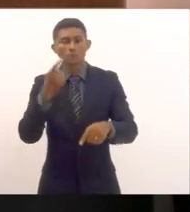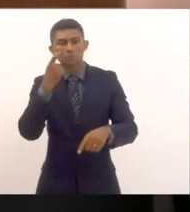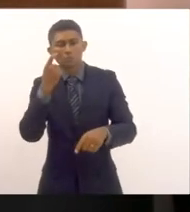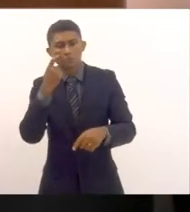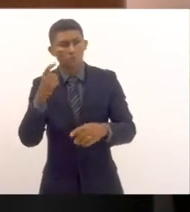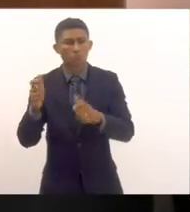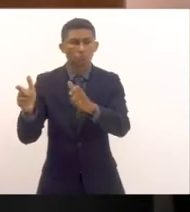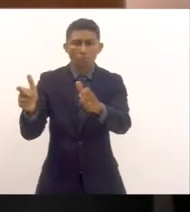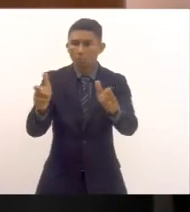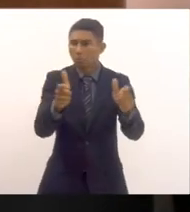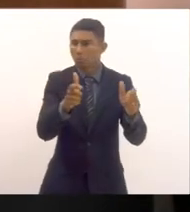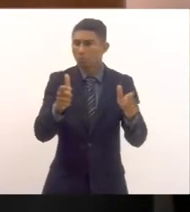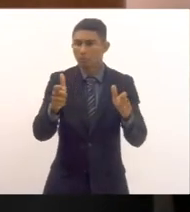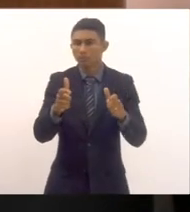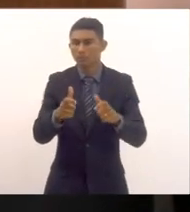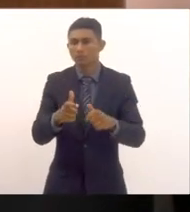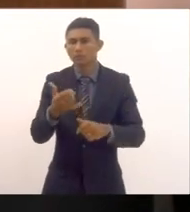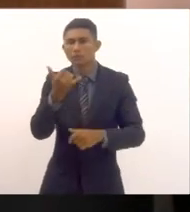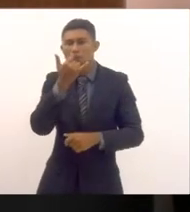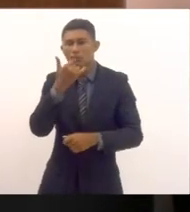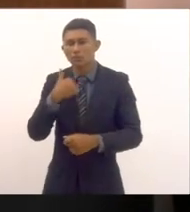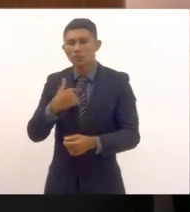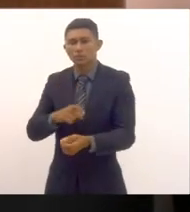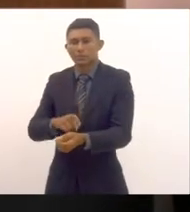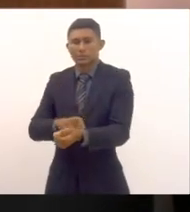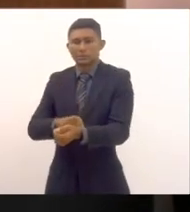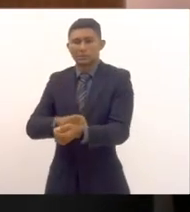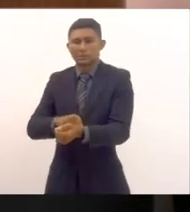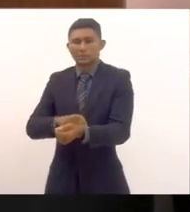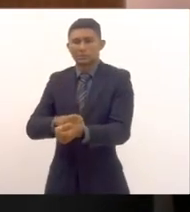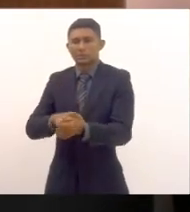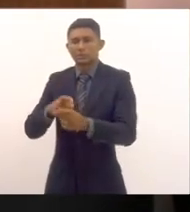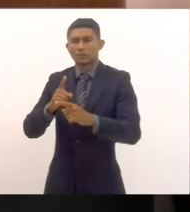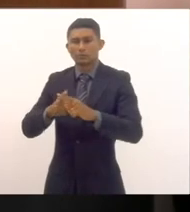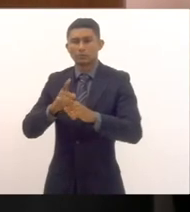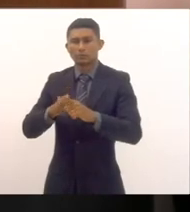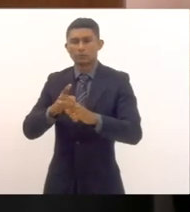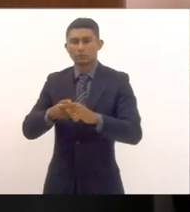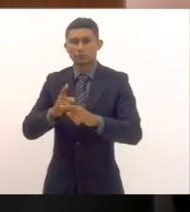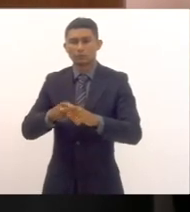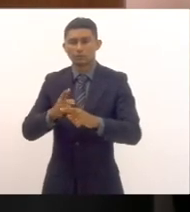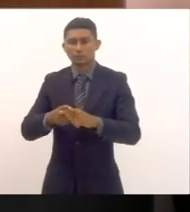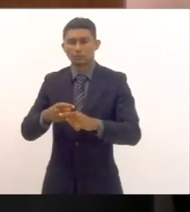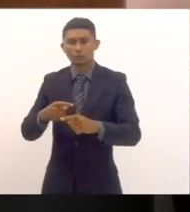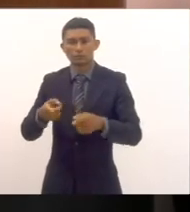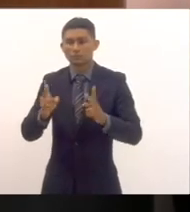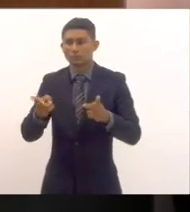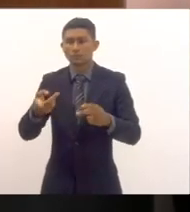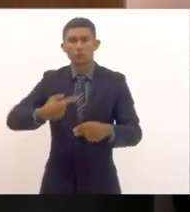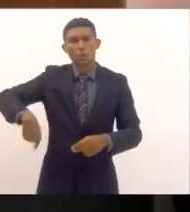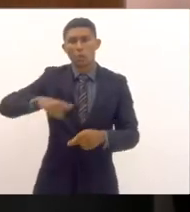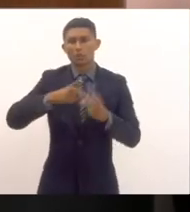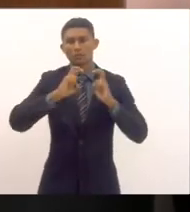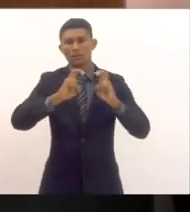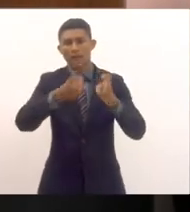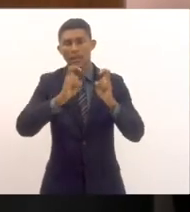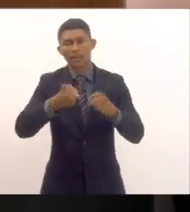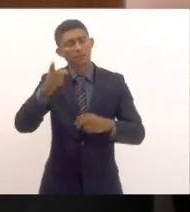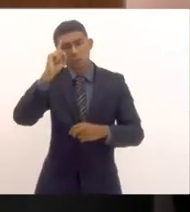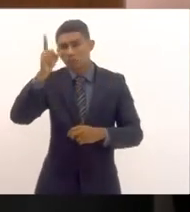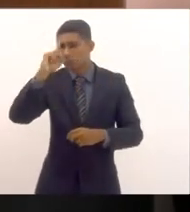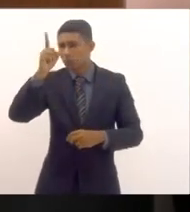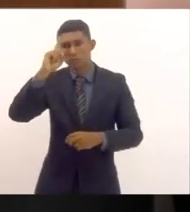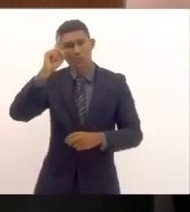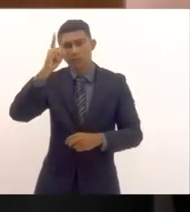constante eu descobri que eu tô pouco nervosa porque também isso é uma coisa que nos atravessa a gente pega trem todos os